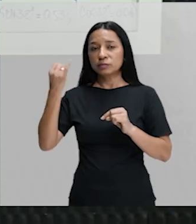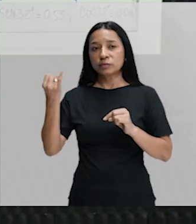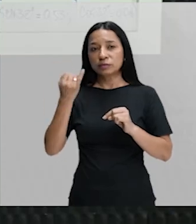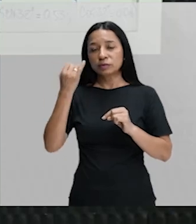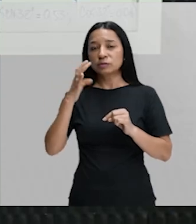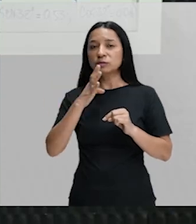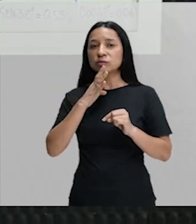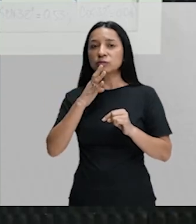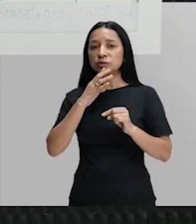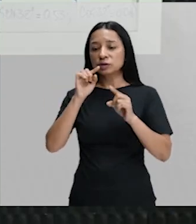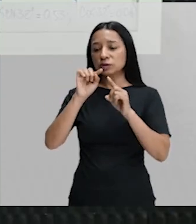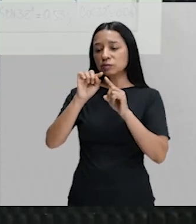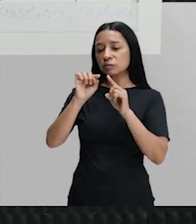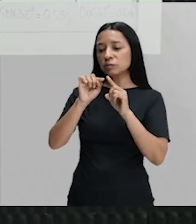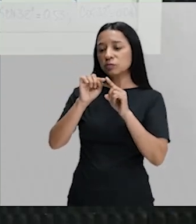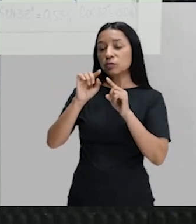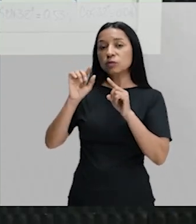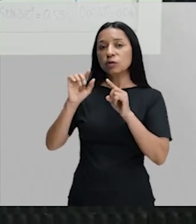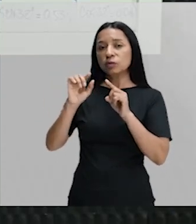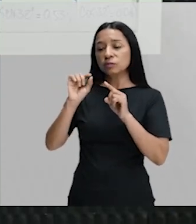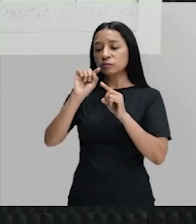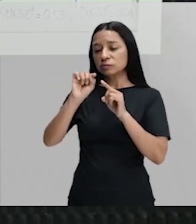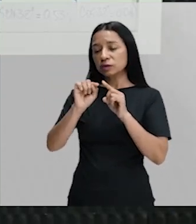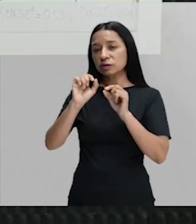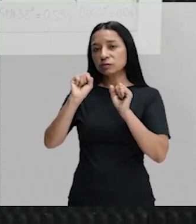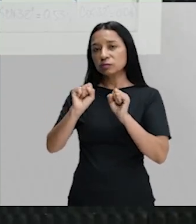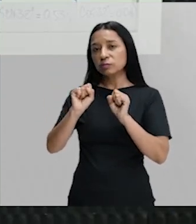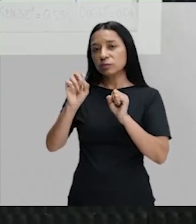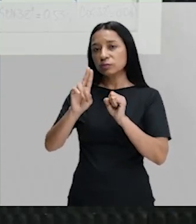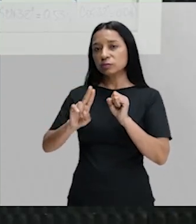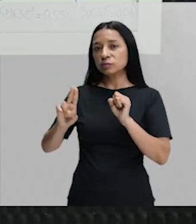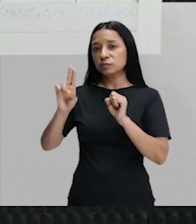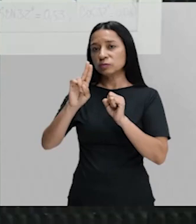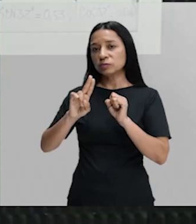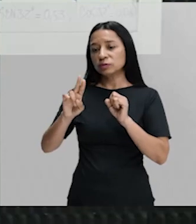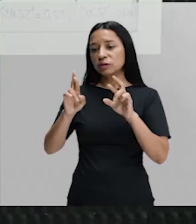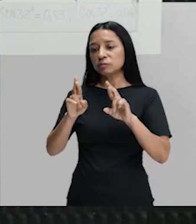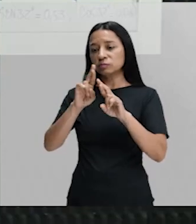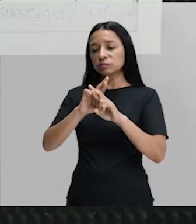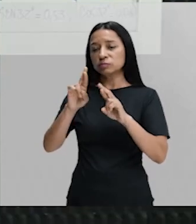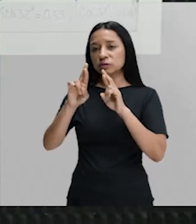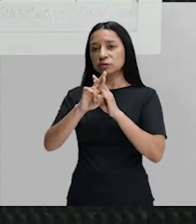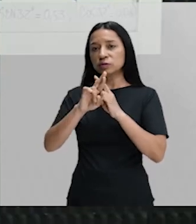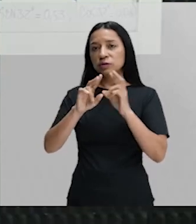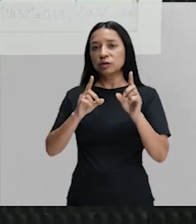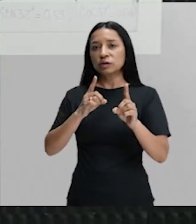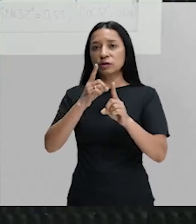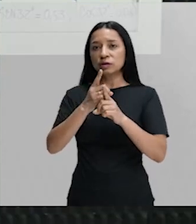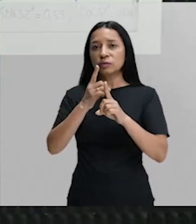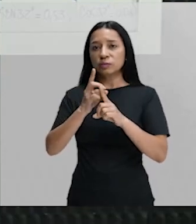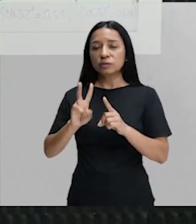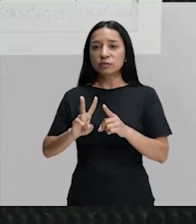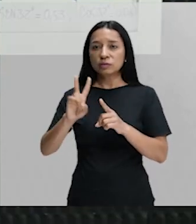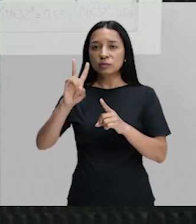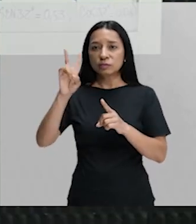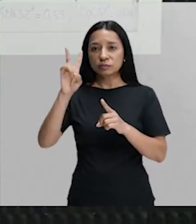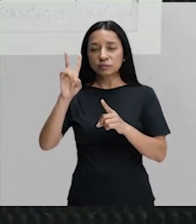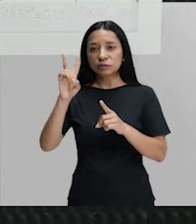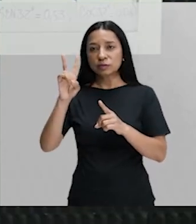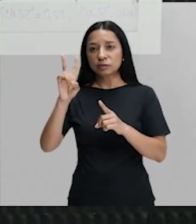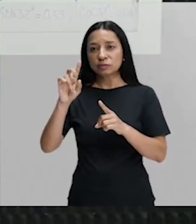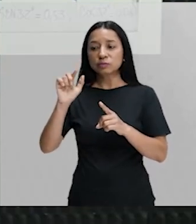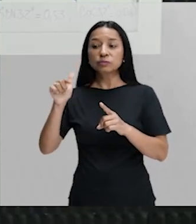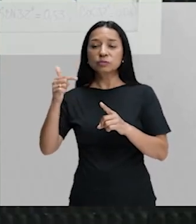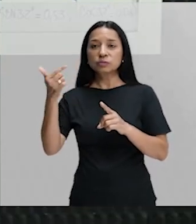um lado e um ângulo. Eu pude, através da utilização dessas razões, encontrar o valor